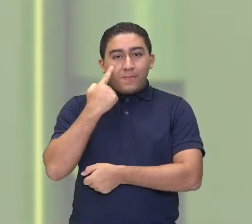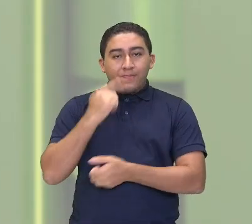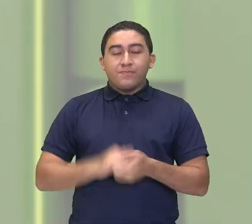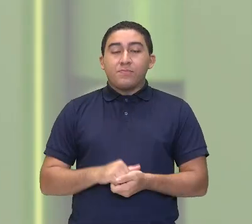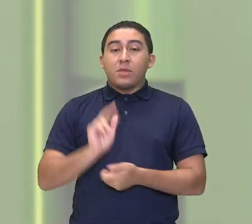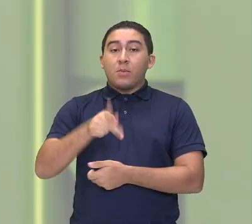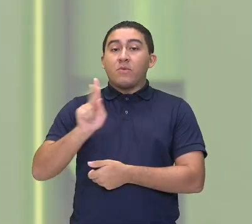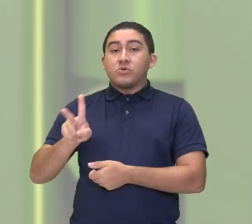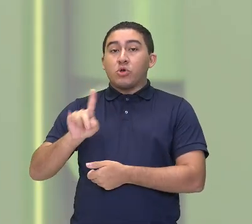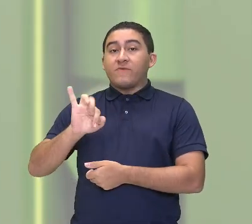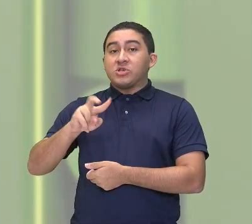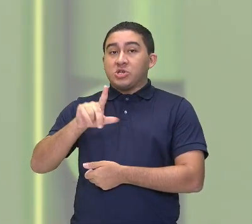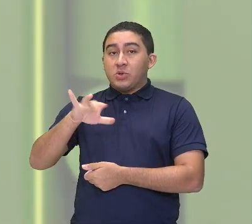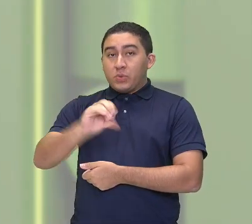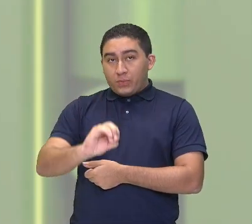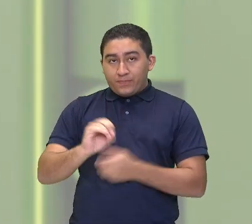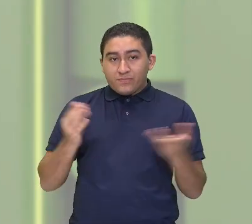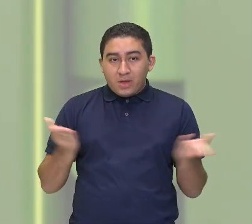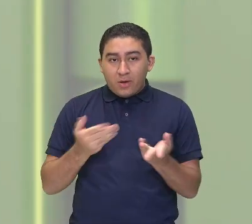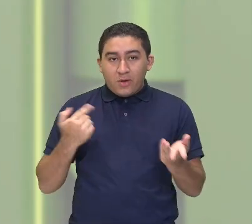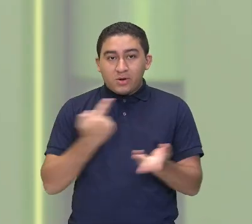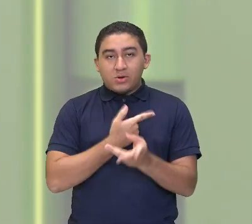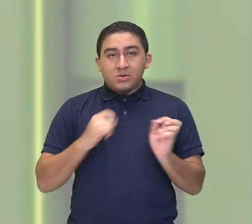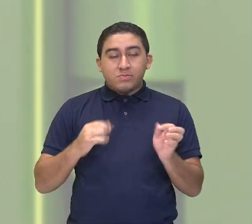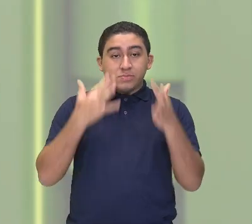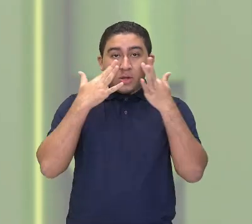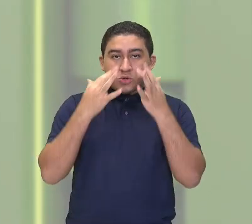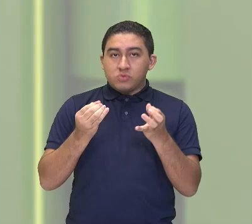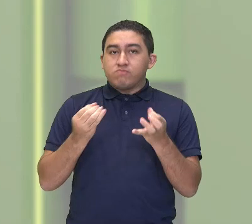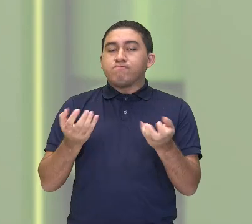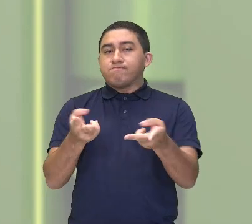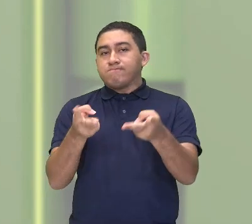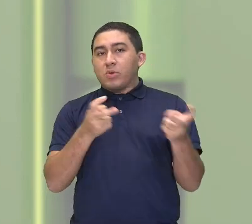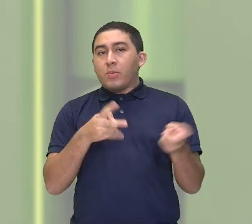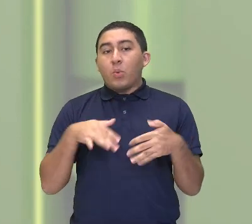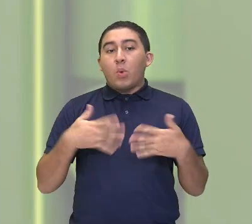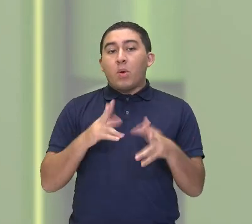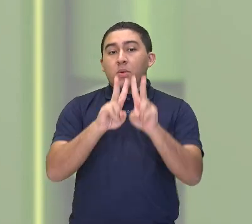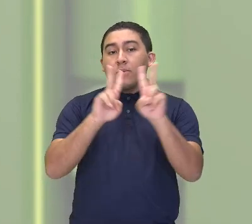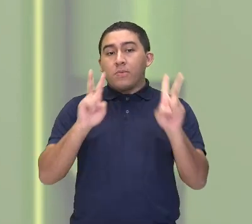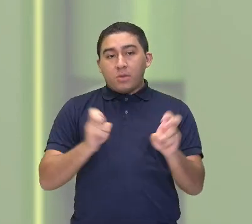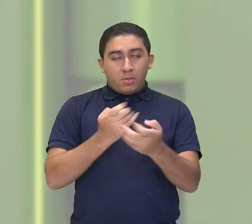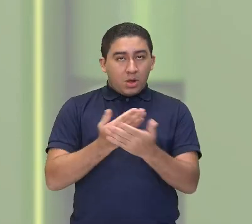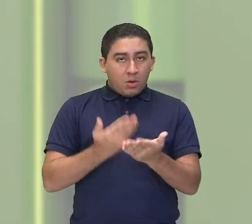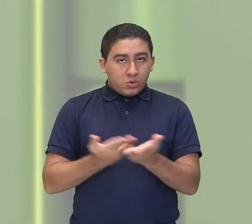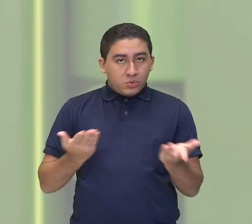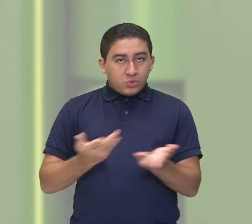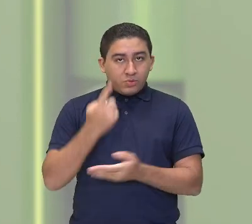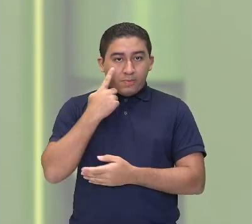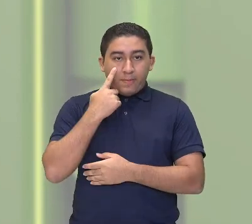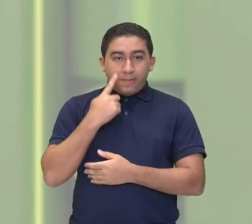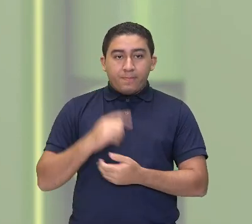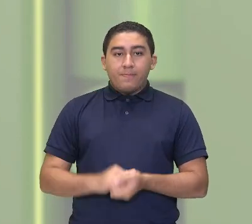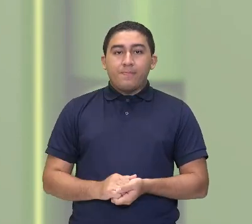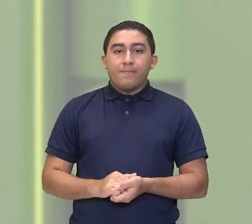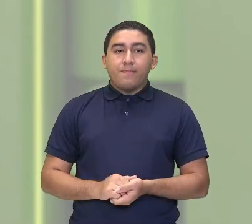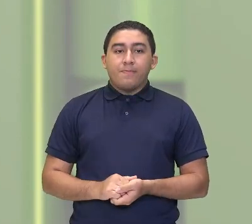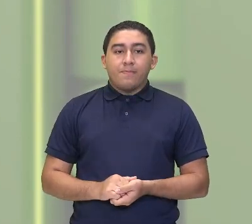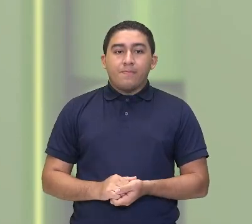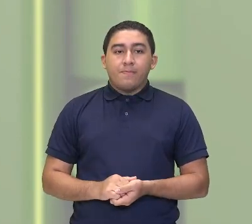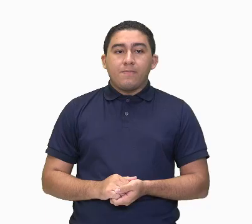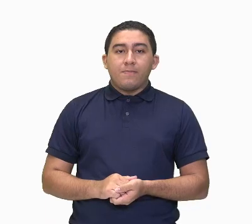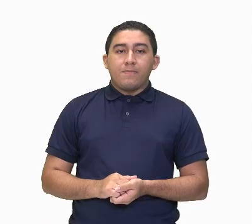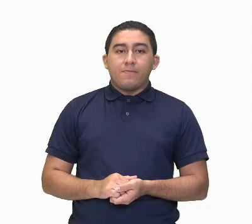professor Virgílio Guedes e a partir de agora a gente vai observar quais são esses conteúdos que serão trabalhados na nossa aula. Então a nossa